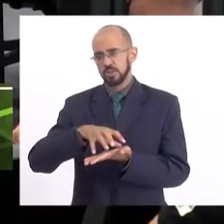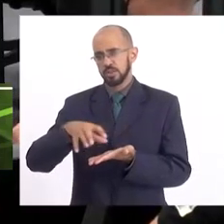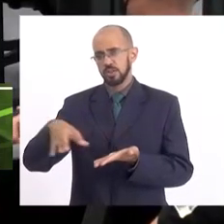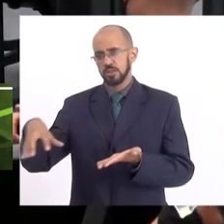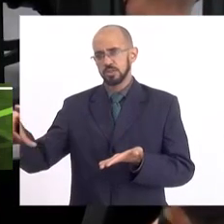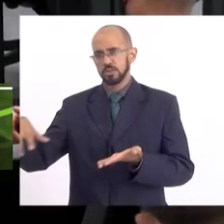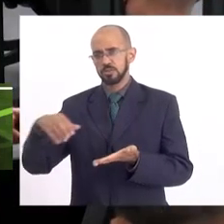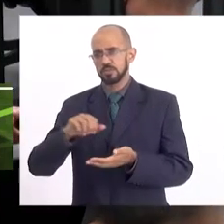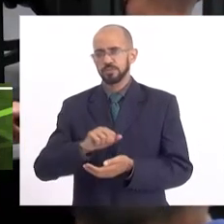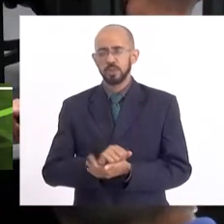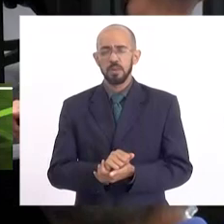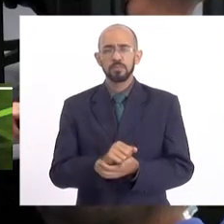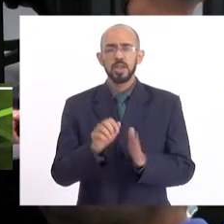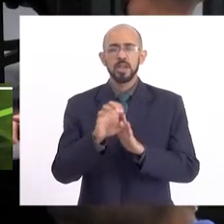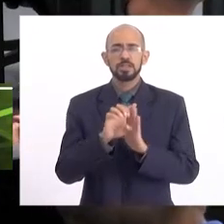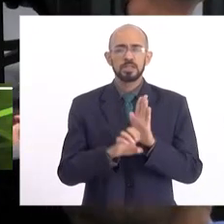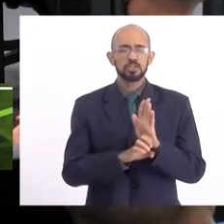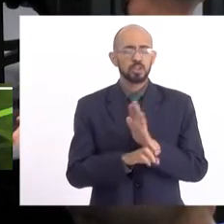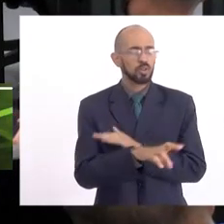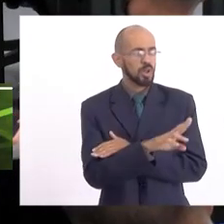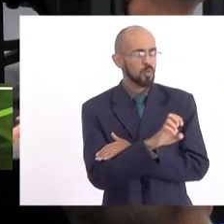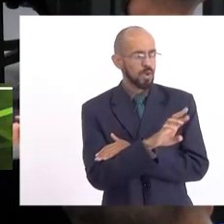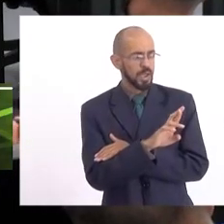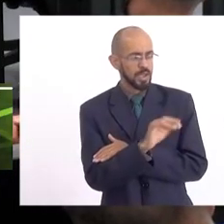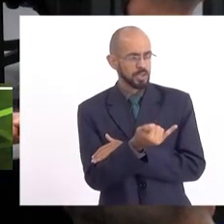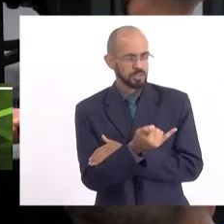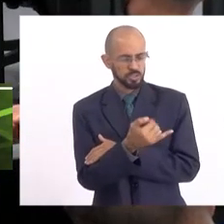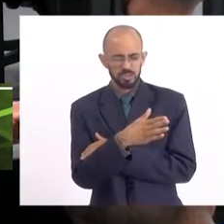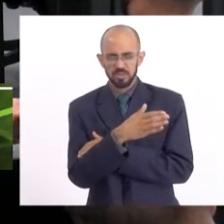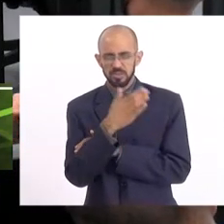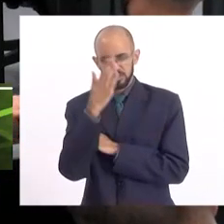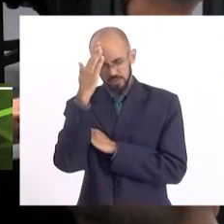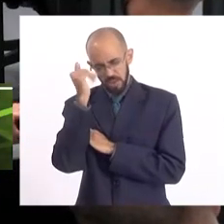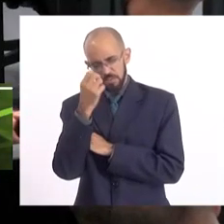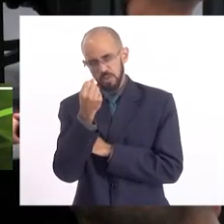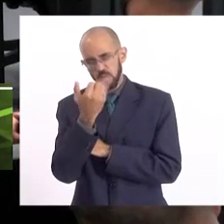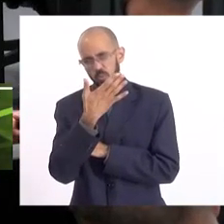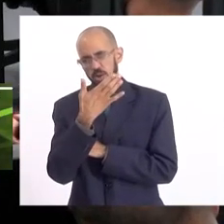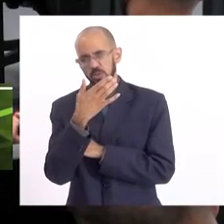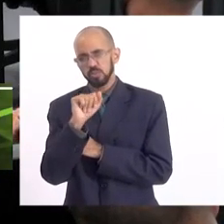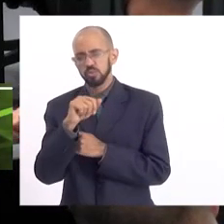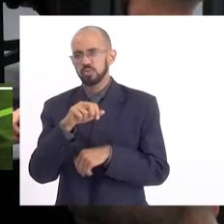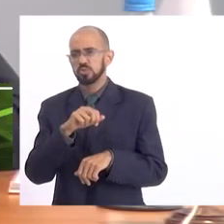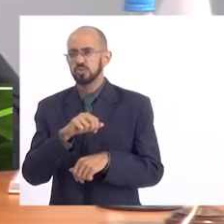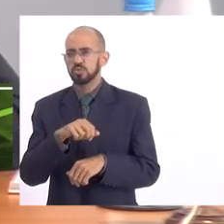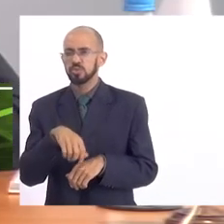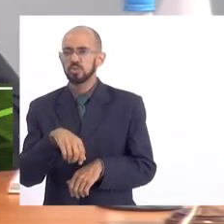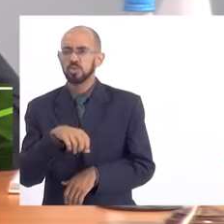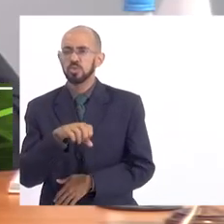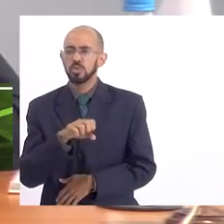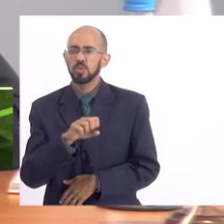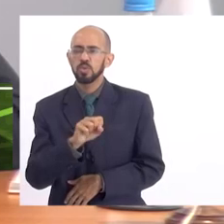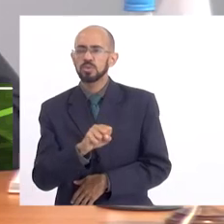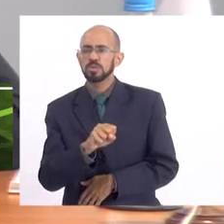Esse edital da UERJ tem previsão de quantitativo também dos temporários que viriam?